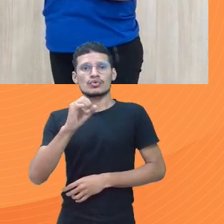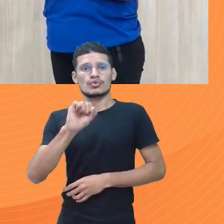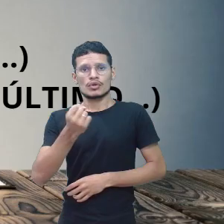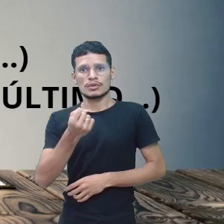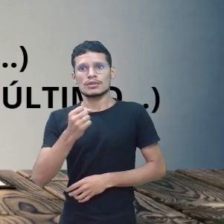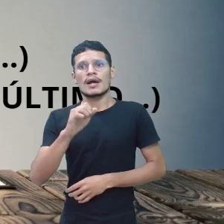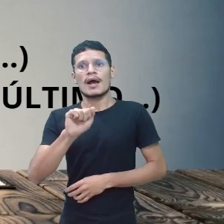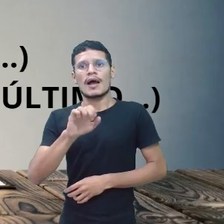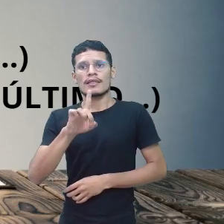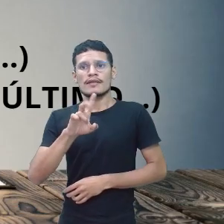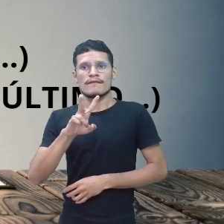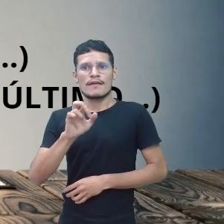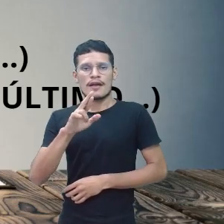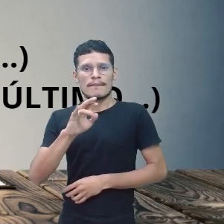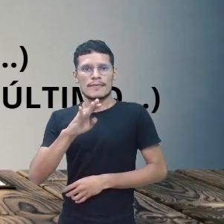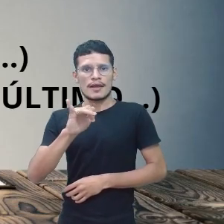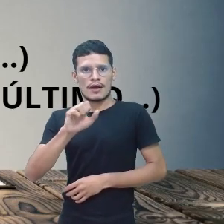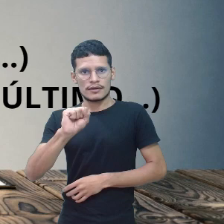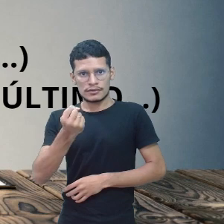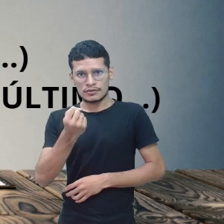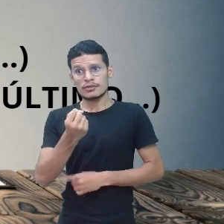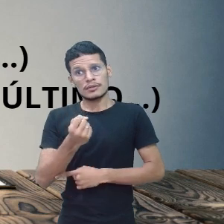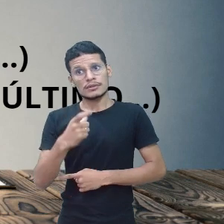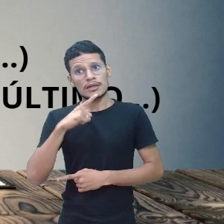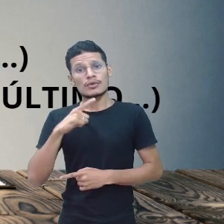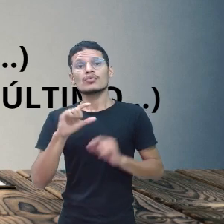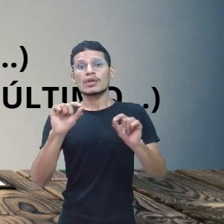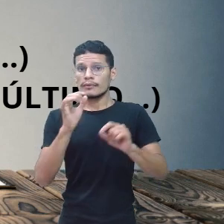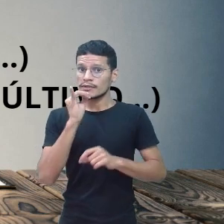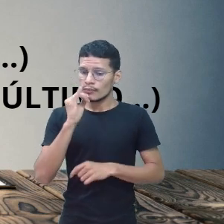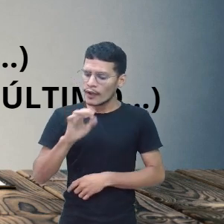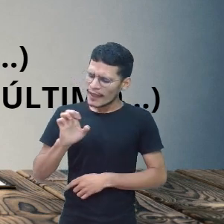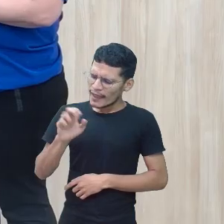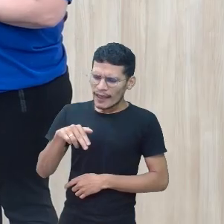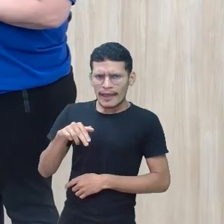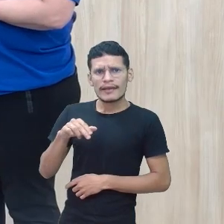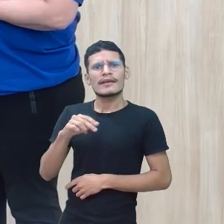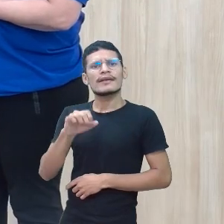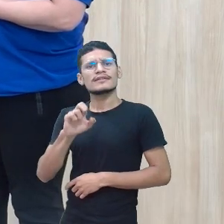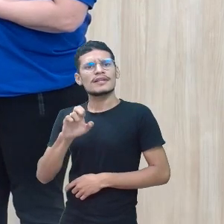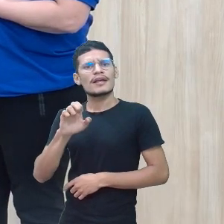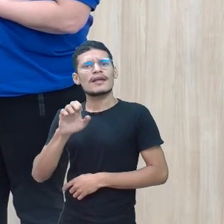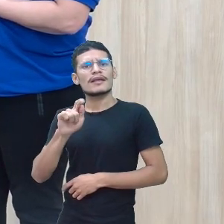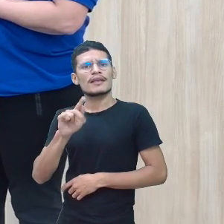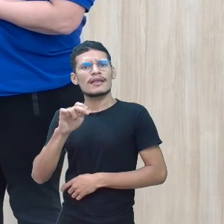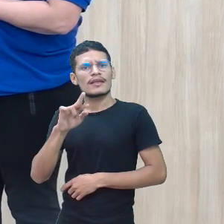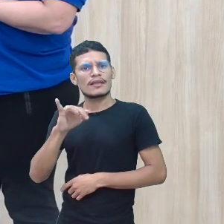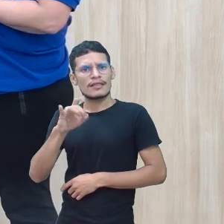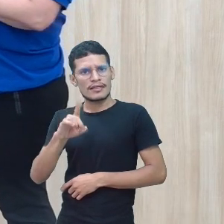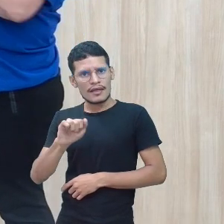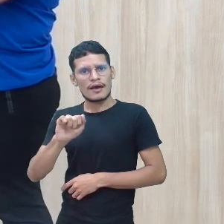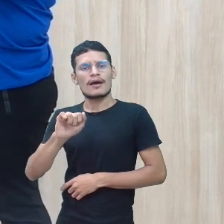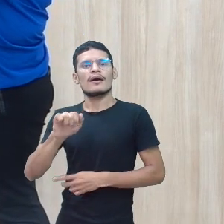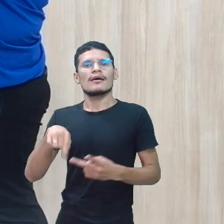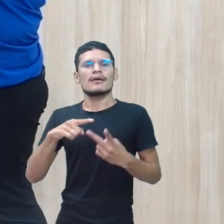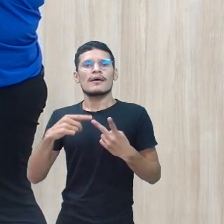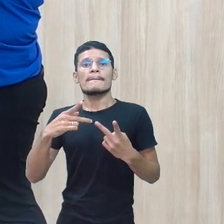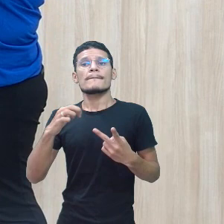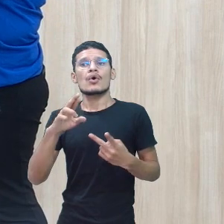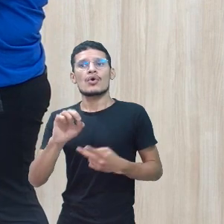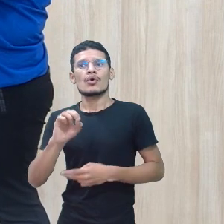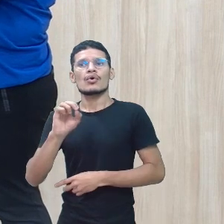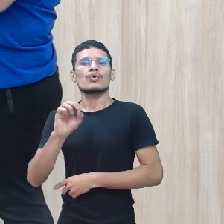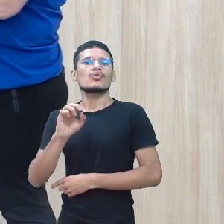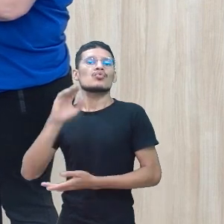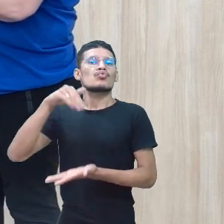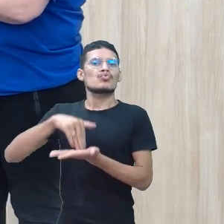por último. Então, eu trouxe para vocês apenas essas locuções, né, que fazem parte